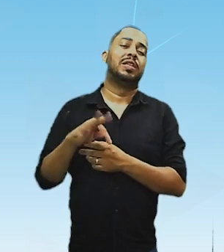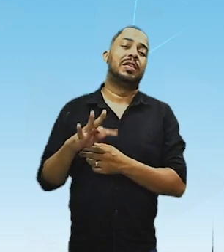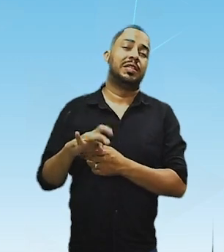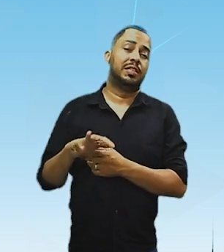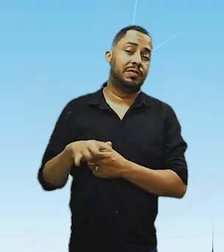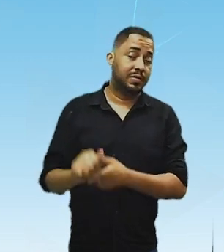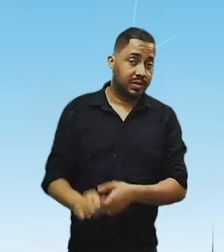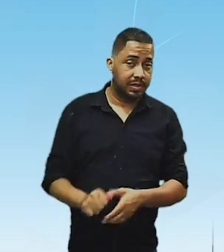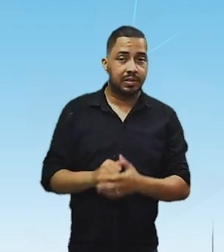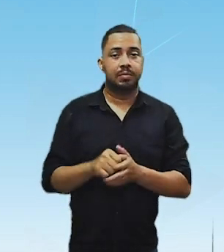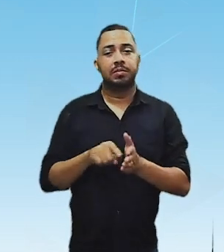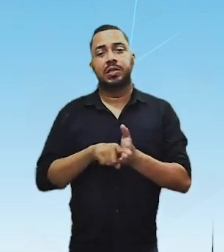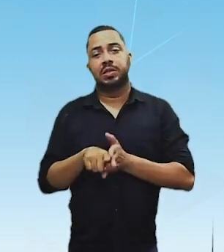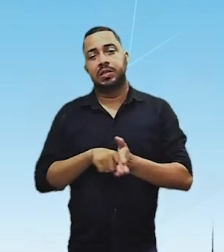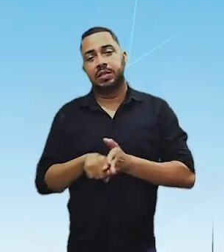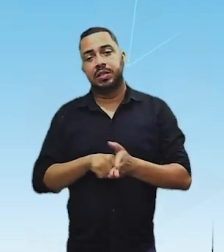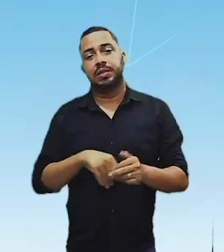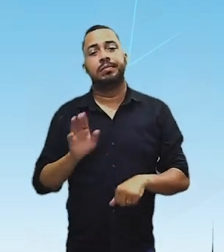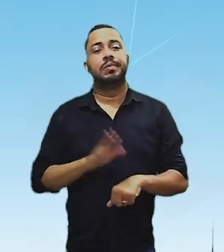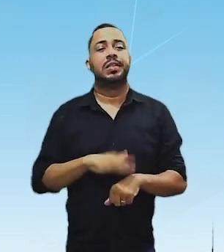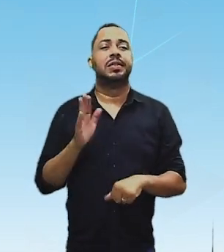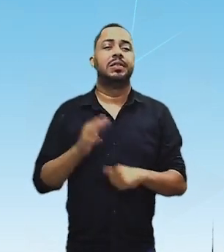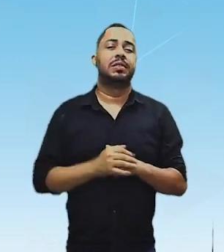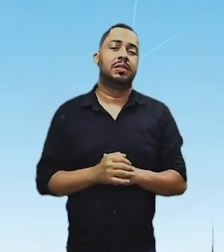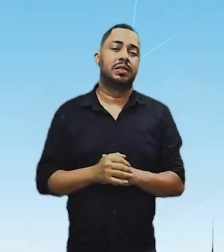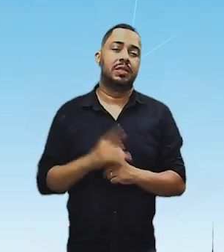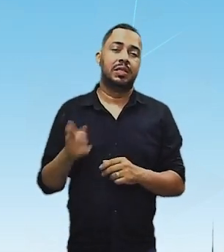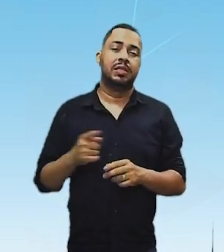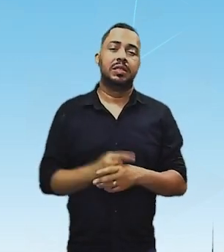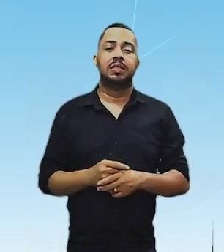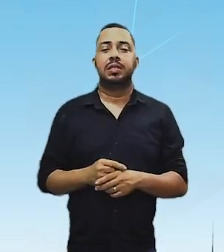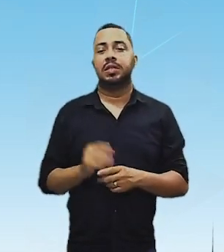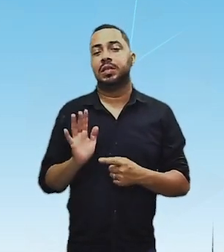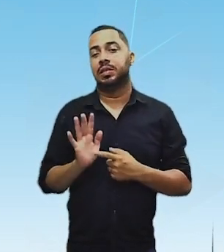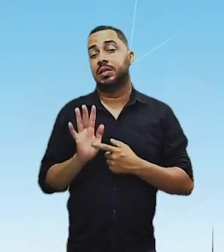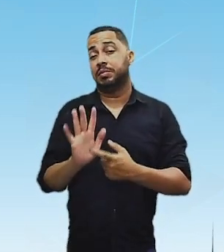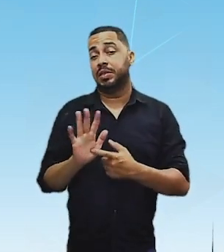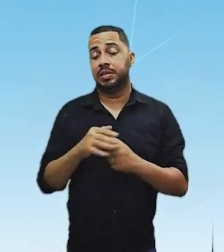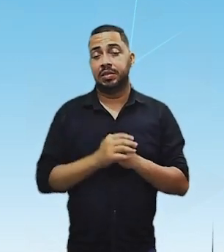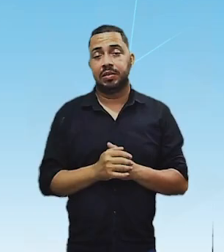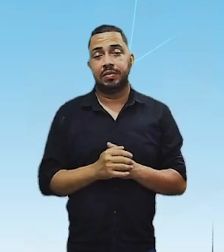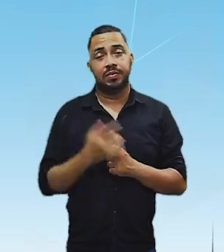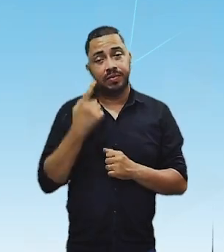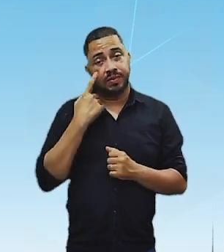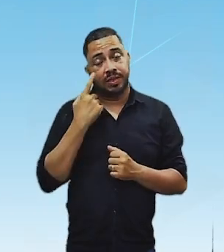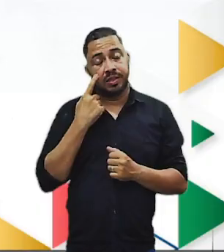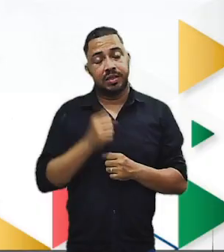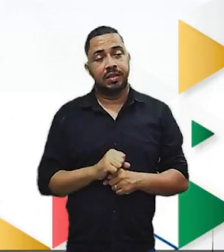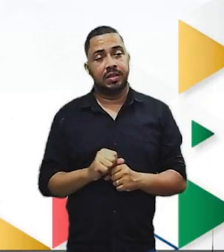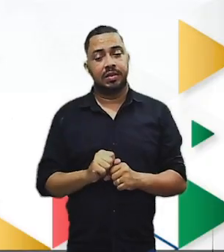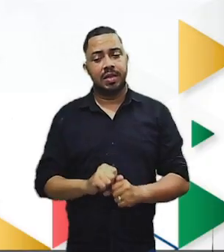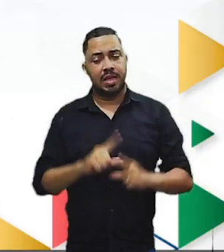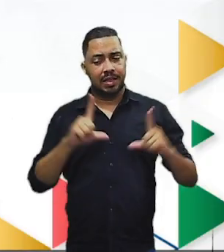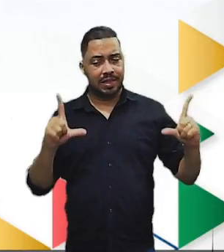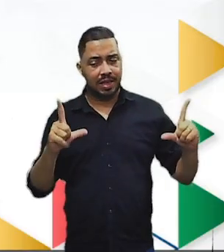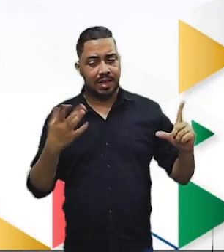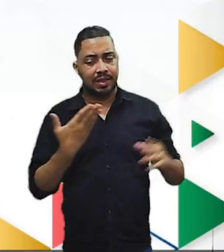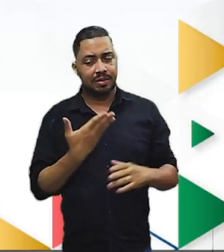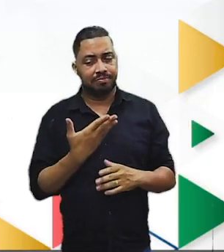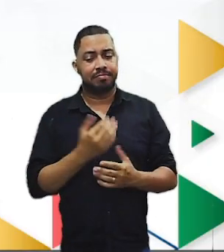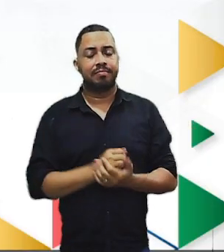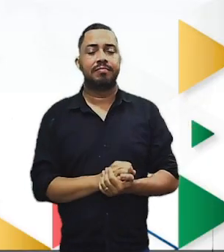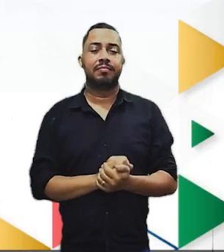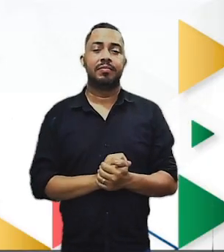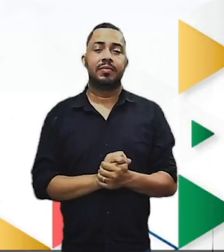certo? Pesquisar um pouco mais sobre ela, essa questão de apresentar. Veja só, na tela eu tenho aqui um